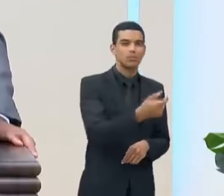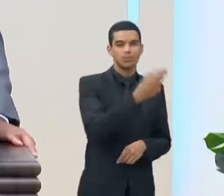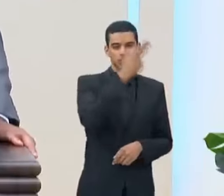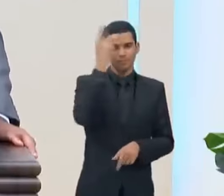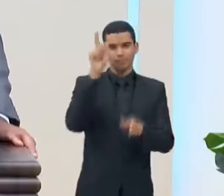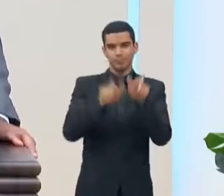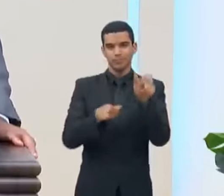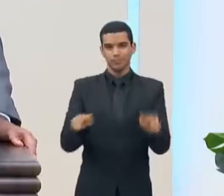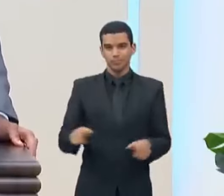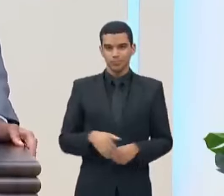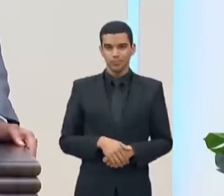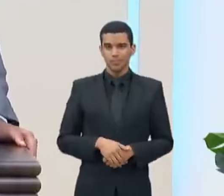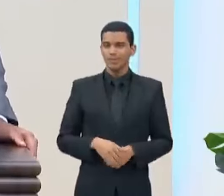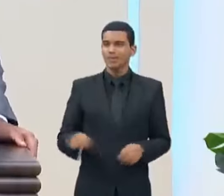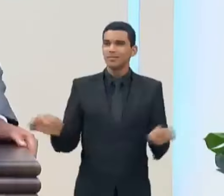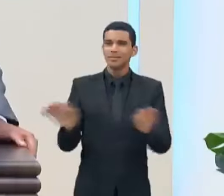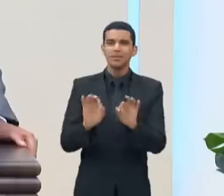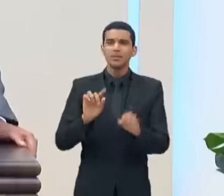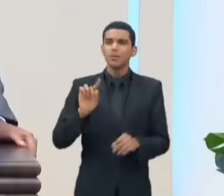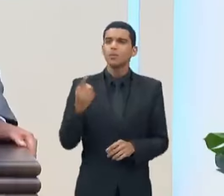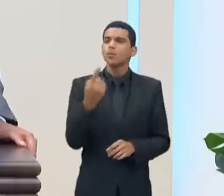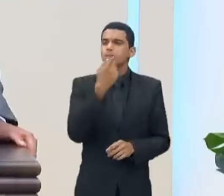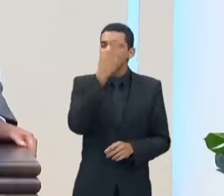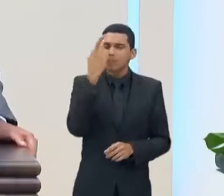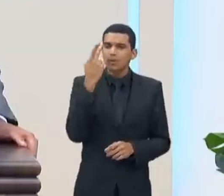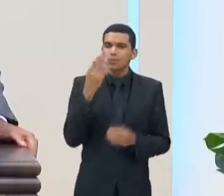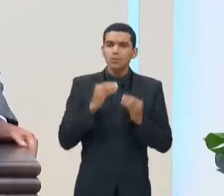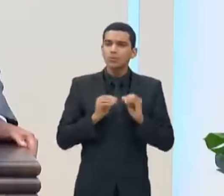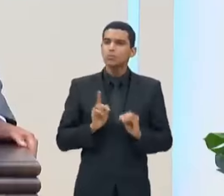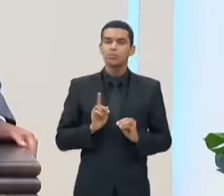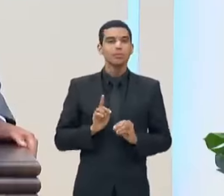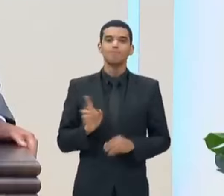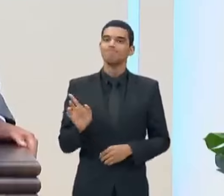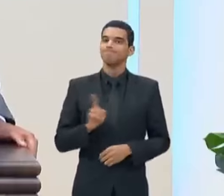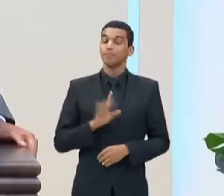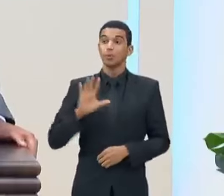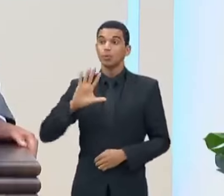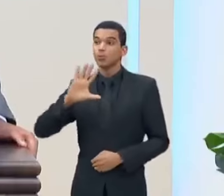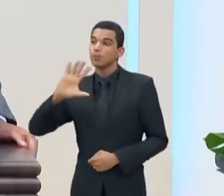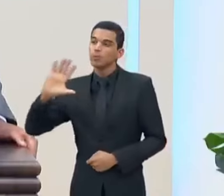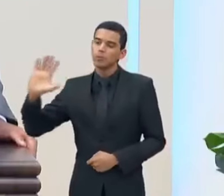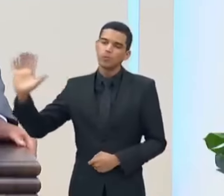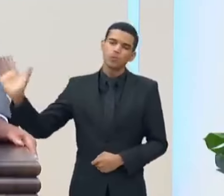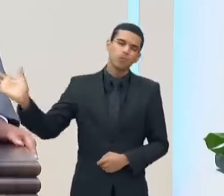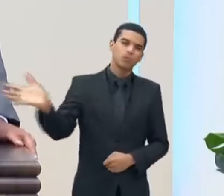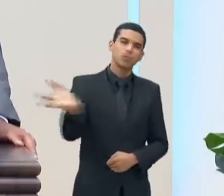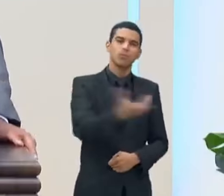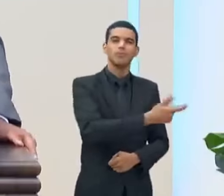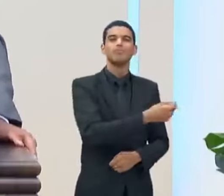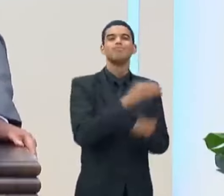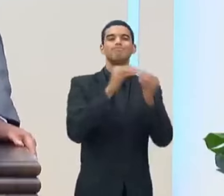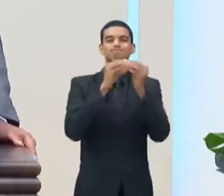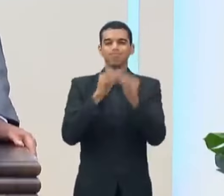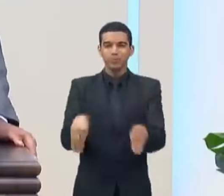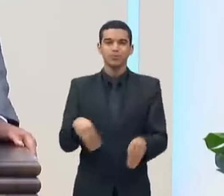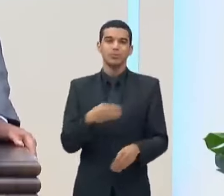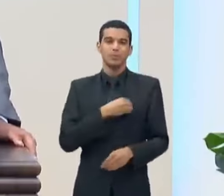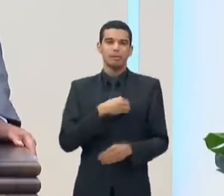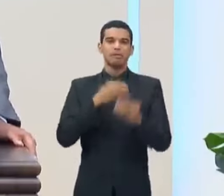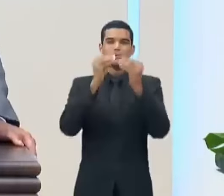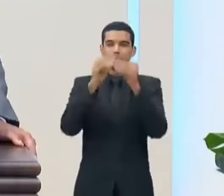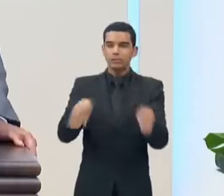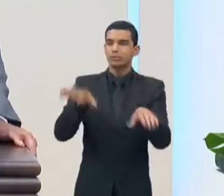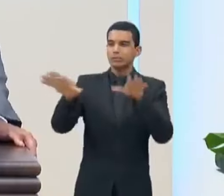foi afetado pelo pecado. Diz a palavra de Deus que nós herdamos a